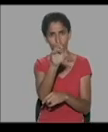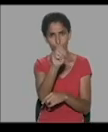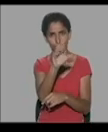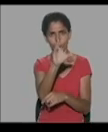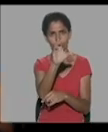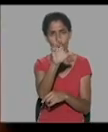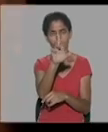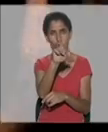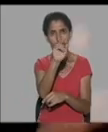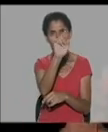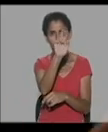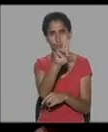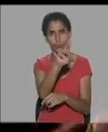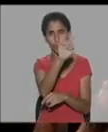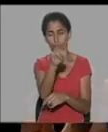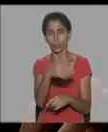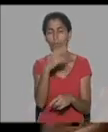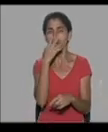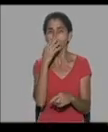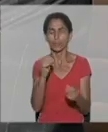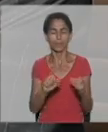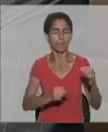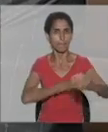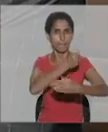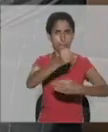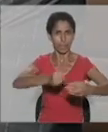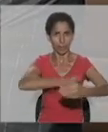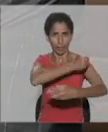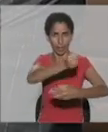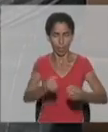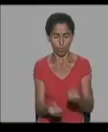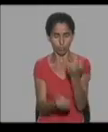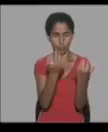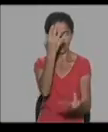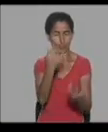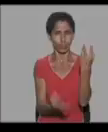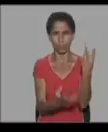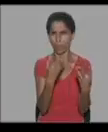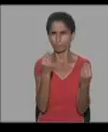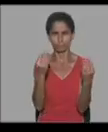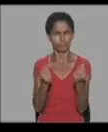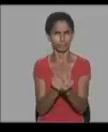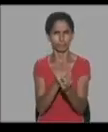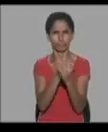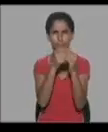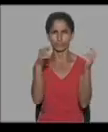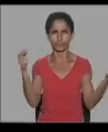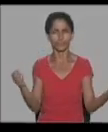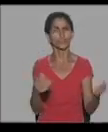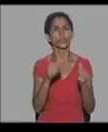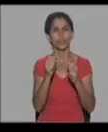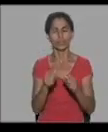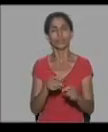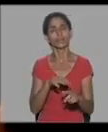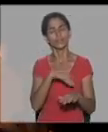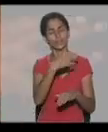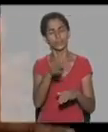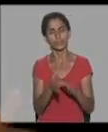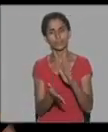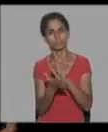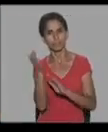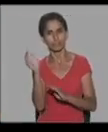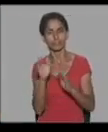caldeirão assim, fervilhando. Fervilhando, né, de muitas coisas. Eu me lembro que a gente saía da nossa reunião, lá